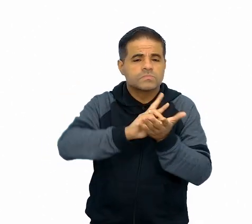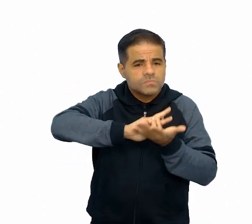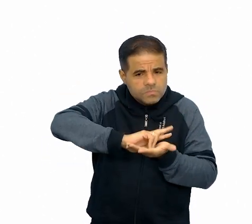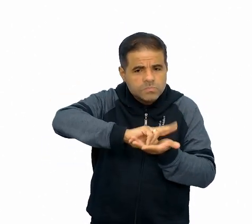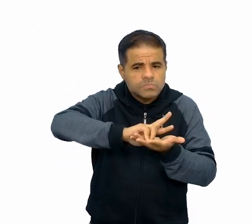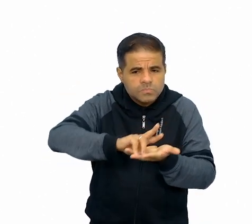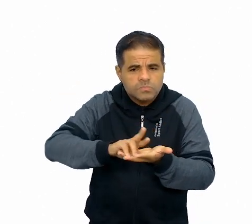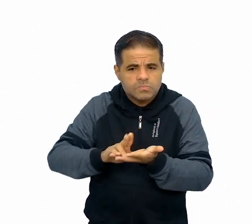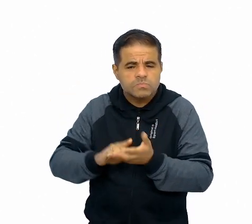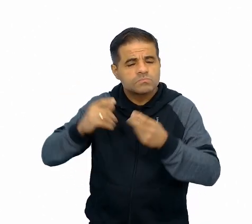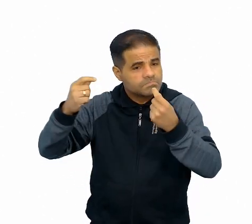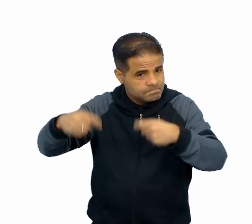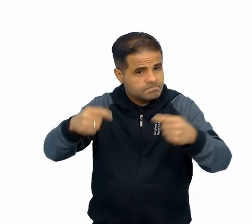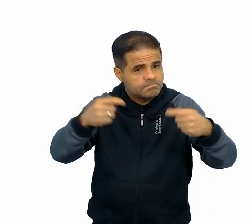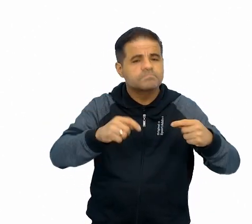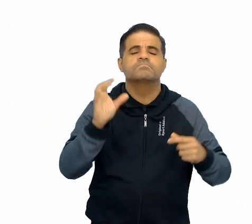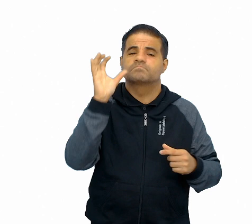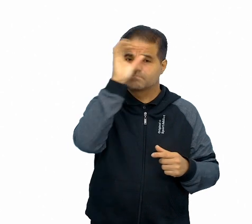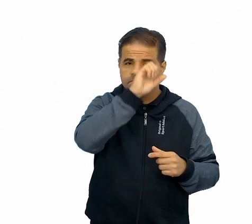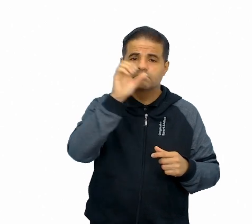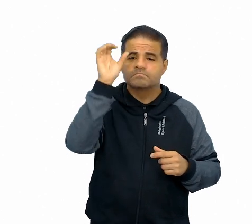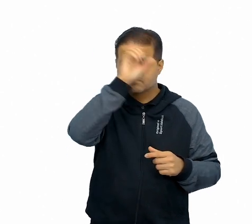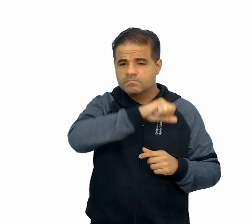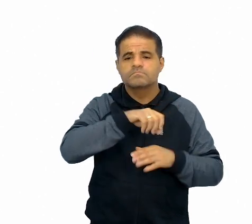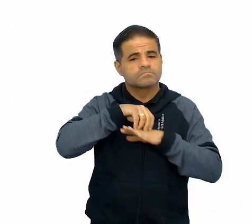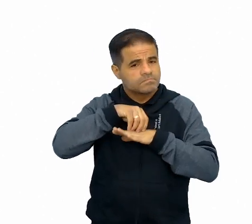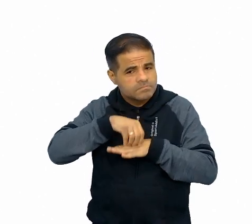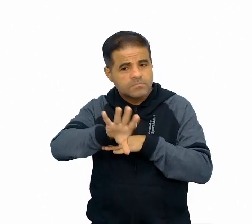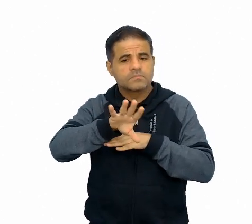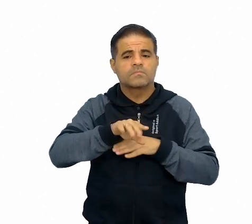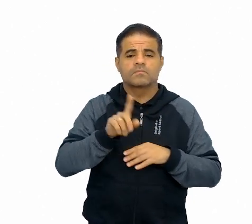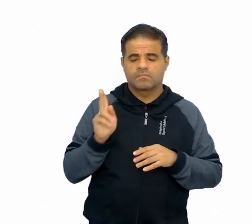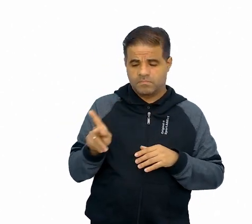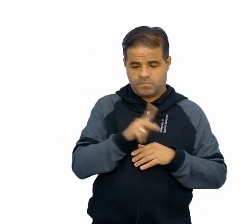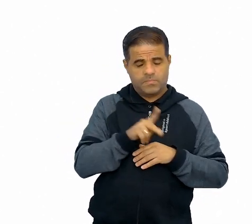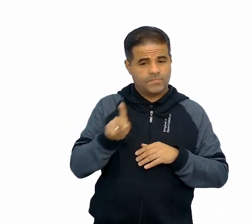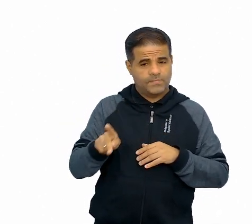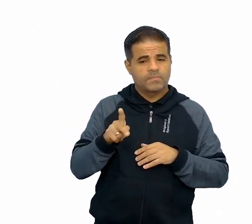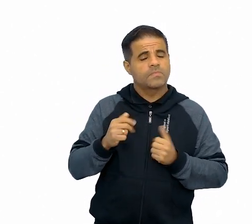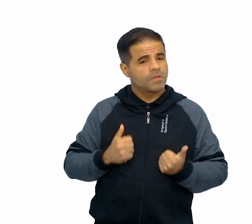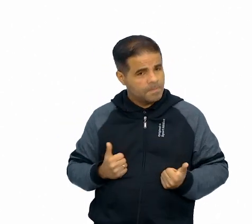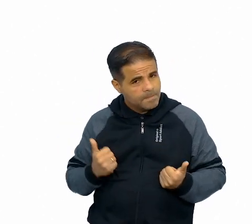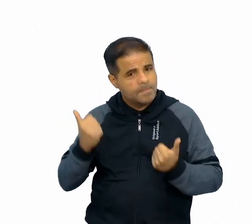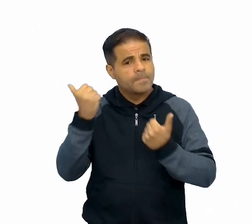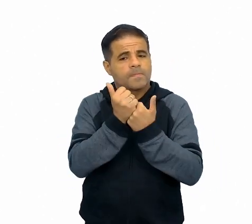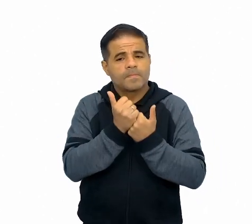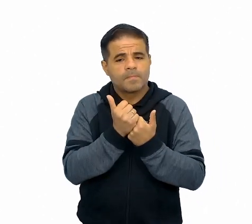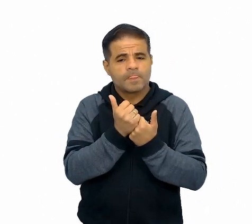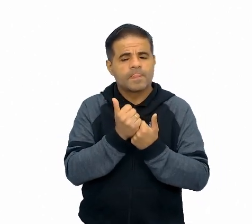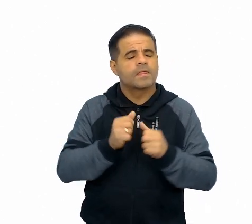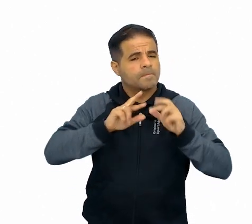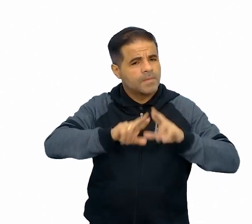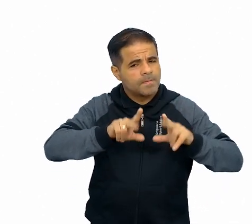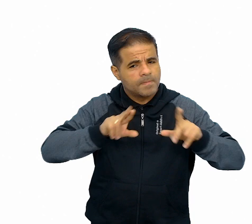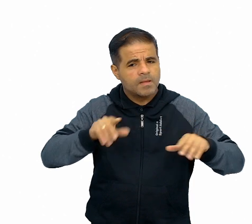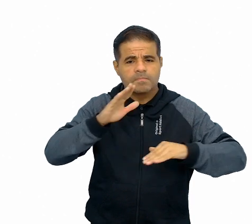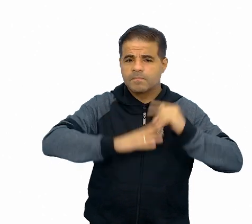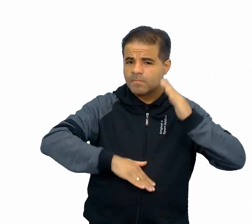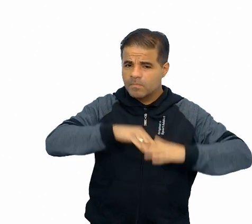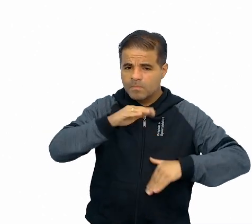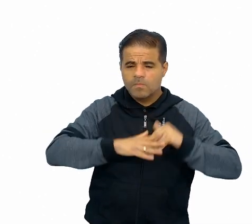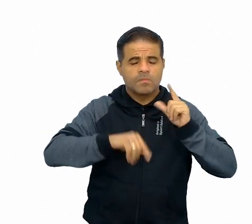diferentes necessidades de aprendizagem, e você, professor, apoiado aí nessas diferentes